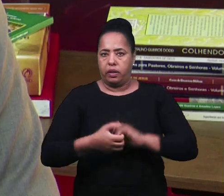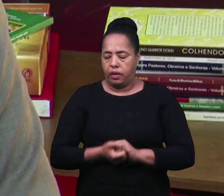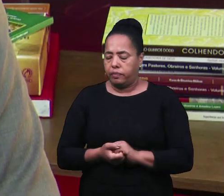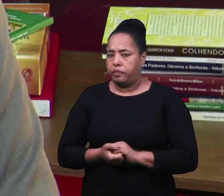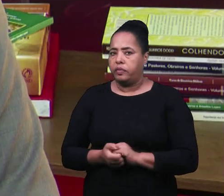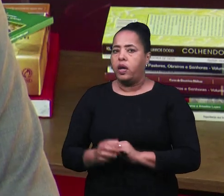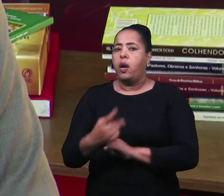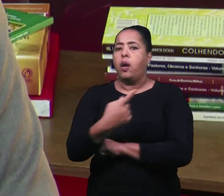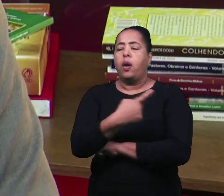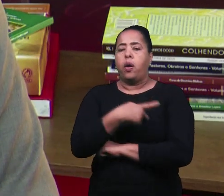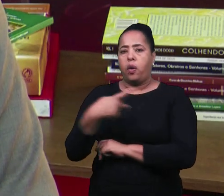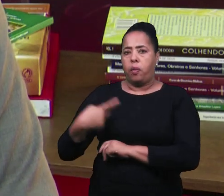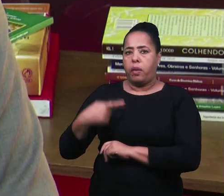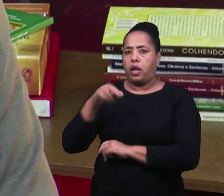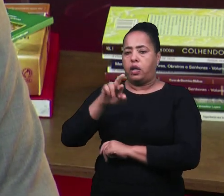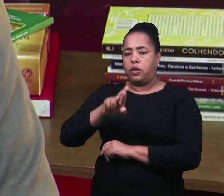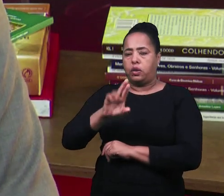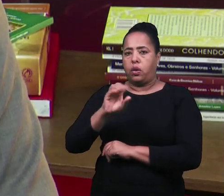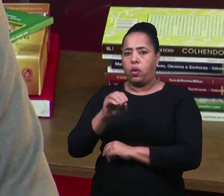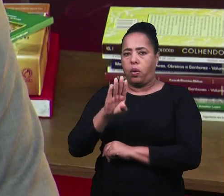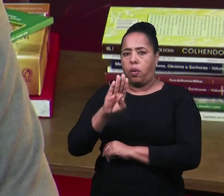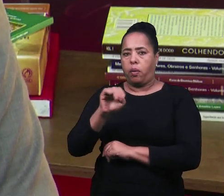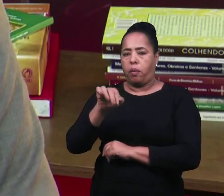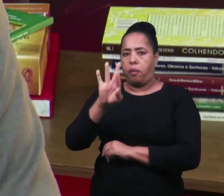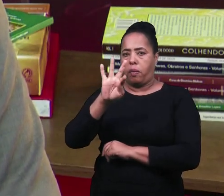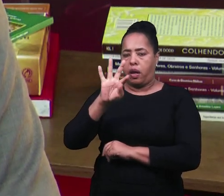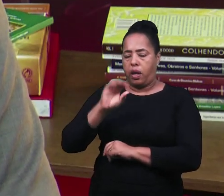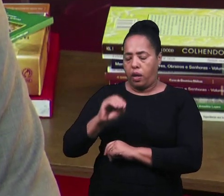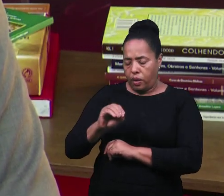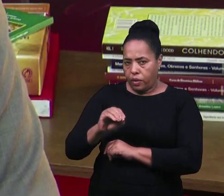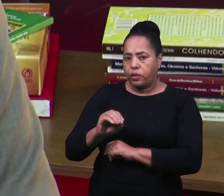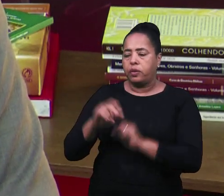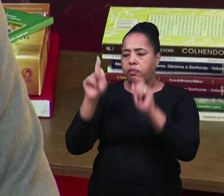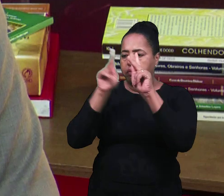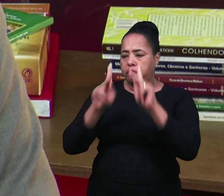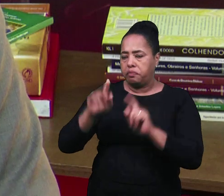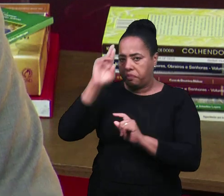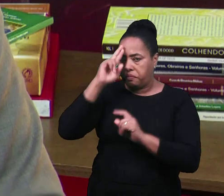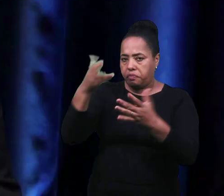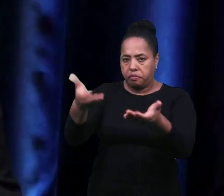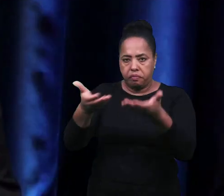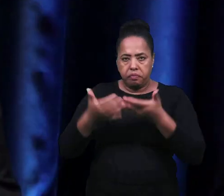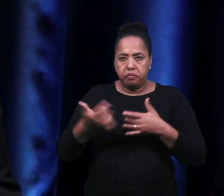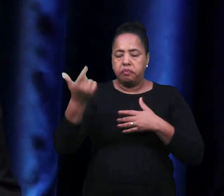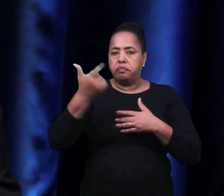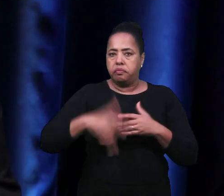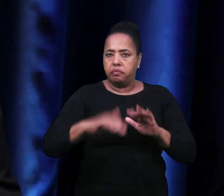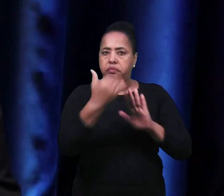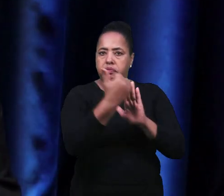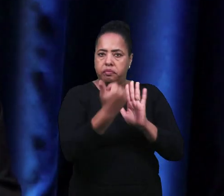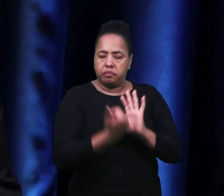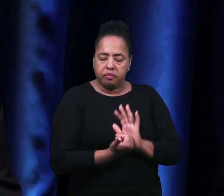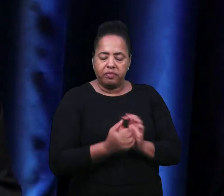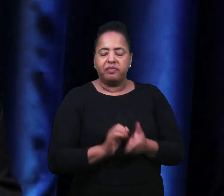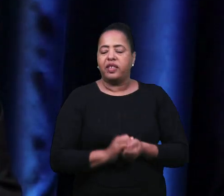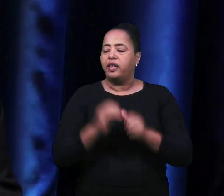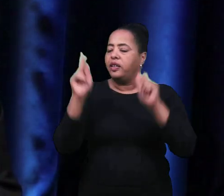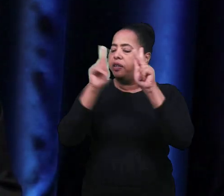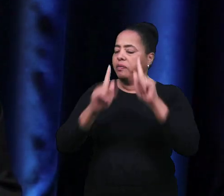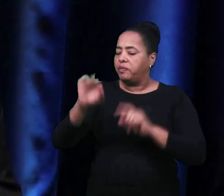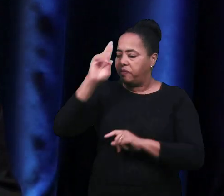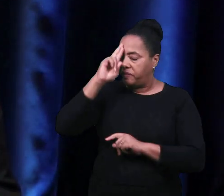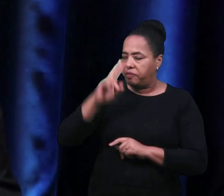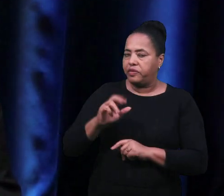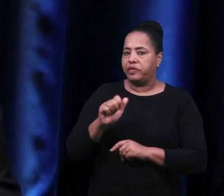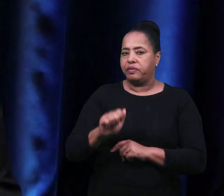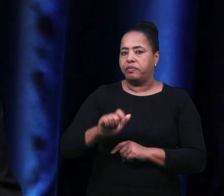o pastor Roberto Pedra. A paz do Senhor, pastor, seja bem-vindo novamente ao nosso programa. A paz do Senhor, pastor Alex, a paz do Senhor a